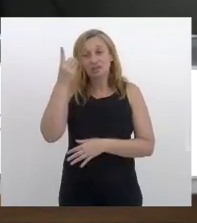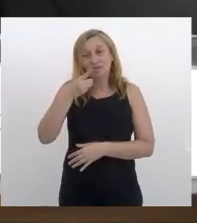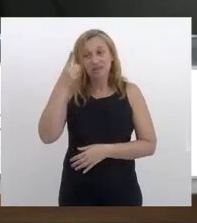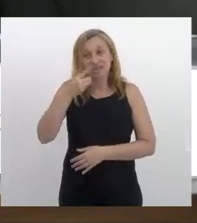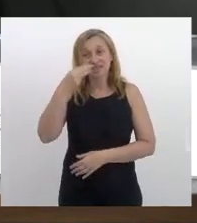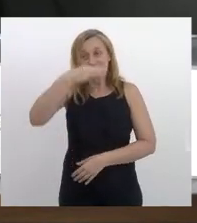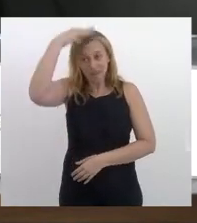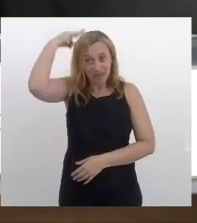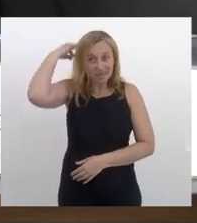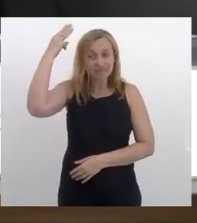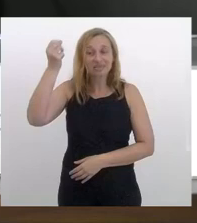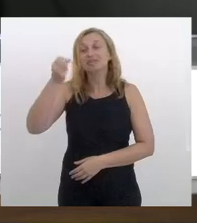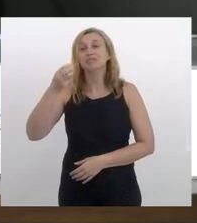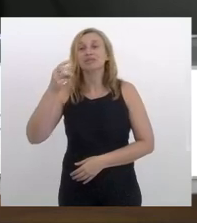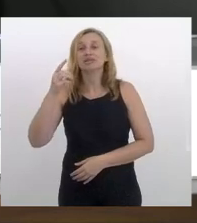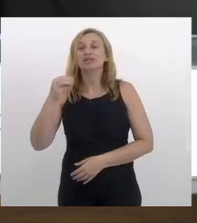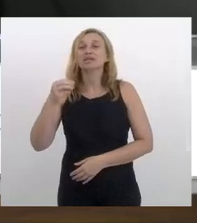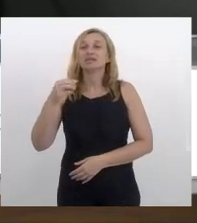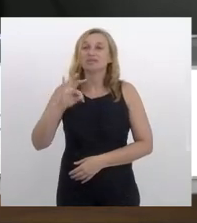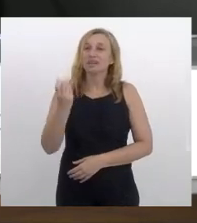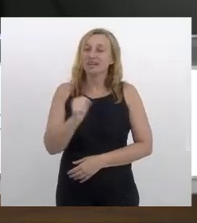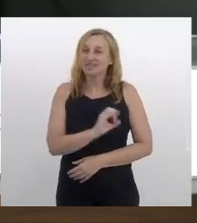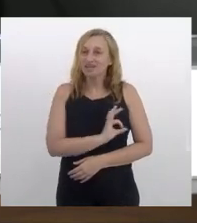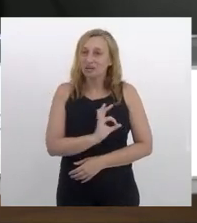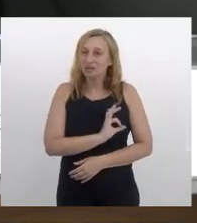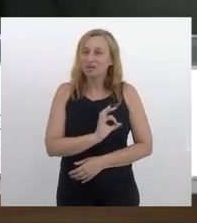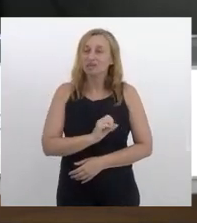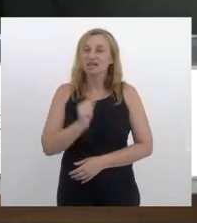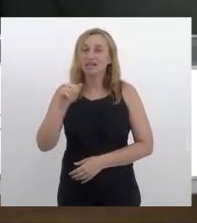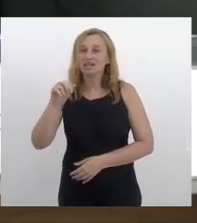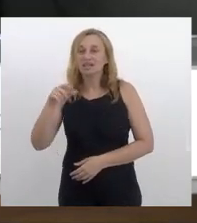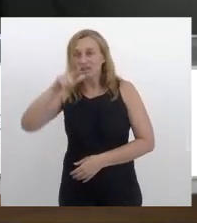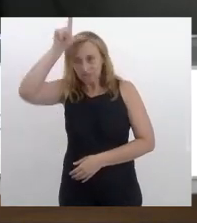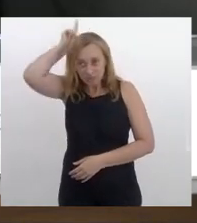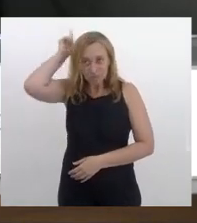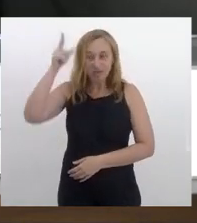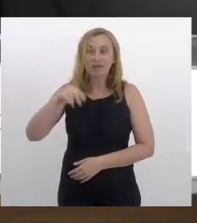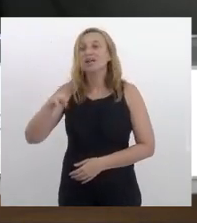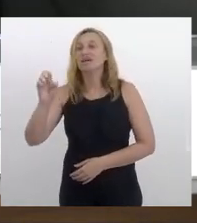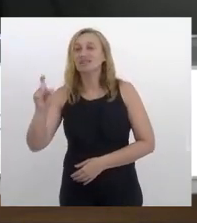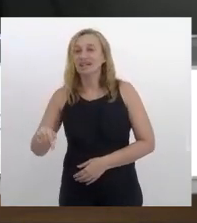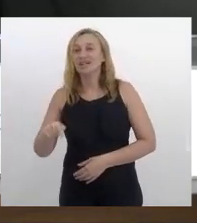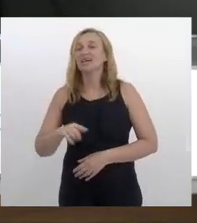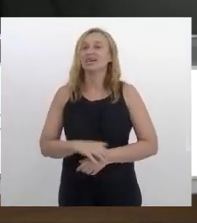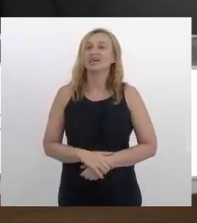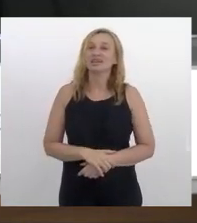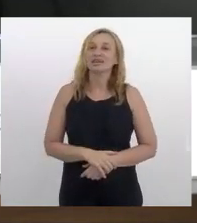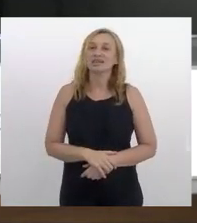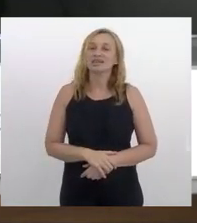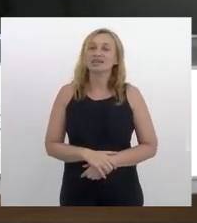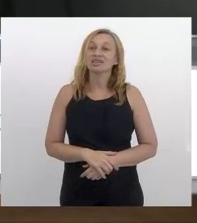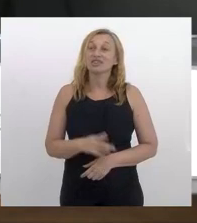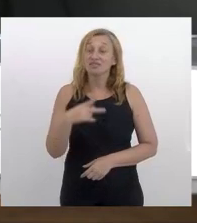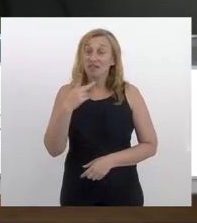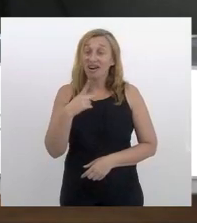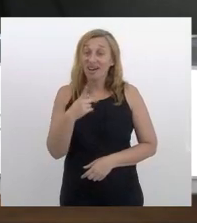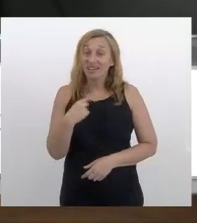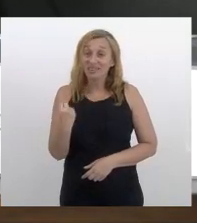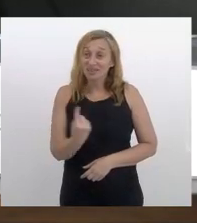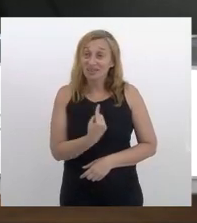Marta, Márcio, André, Luiz Paulo, Gustavo Schmidt esteve há pouco, dizer da